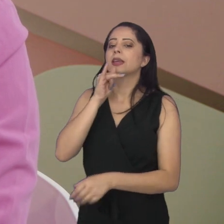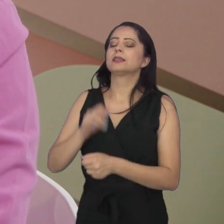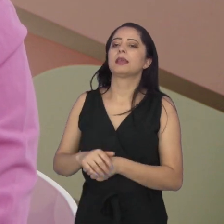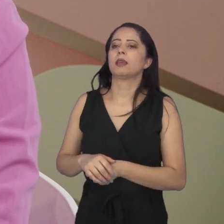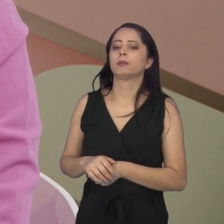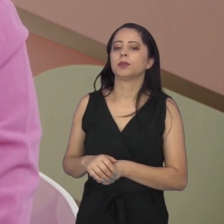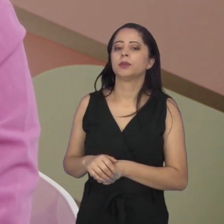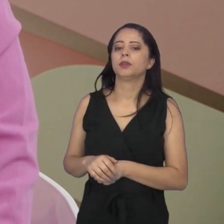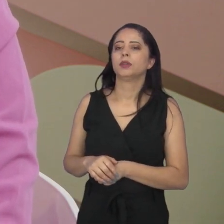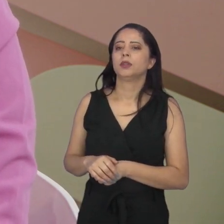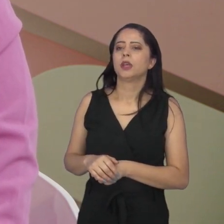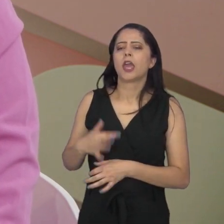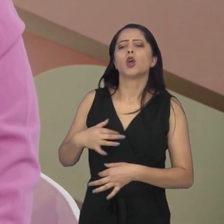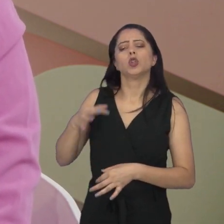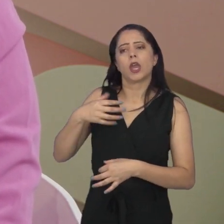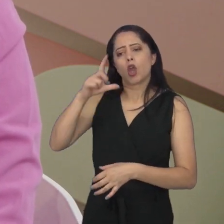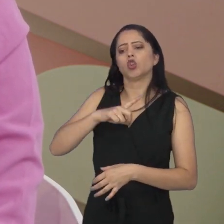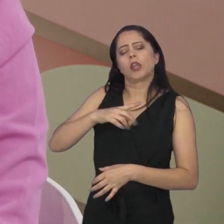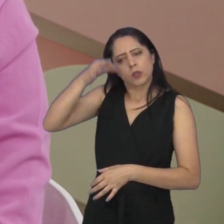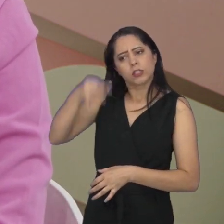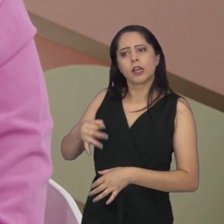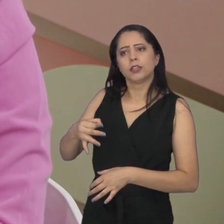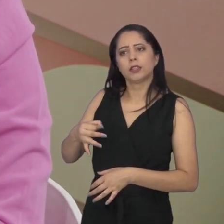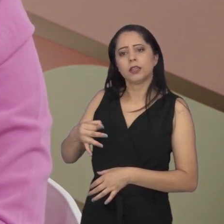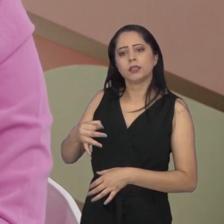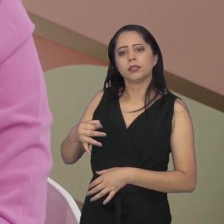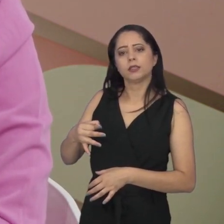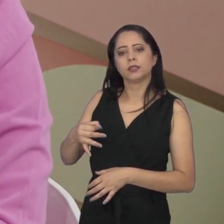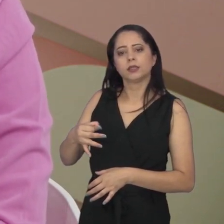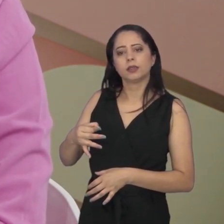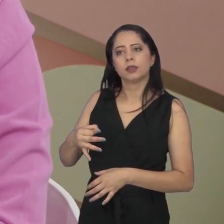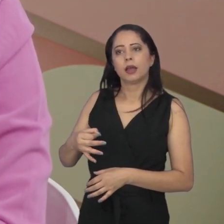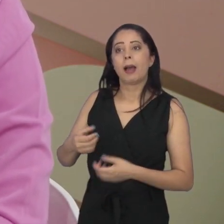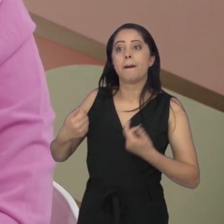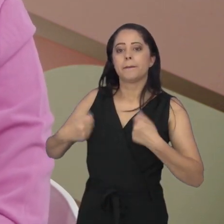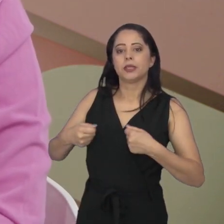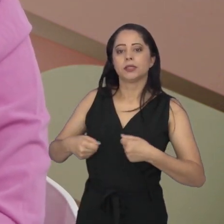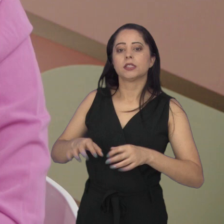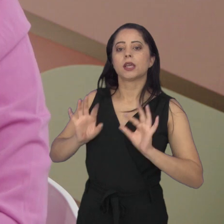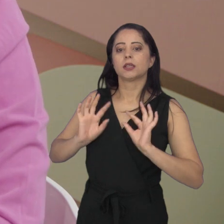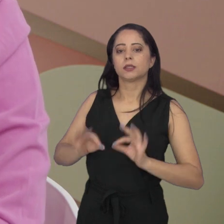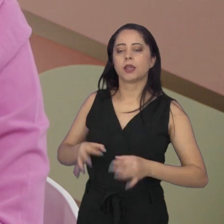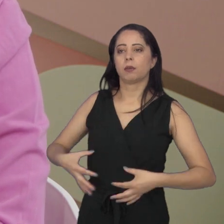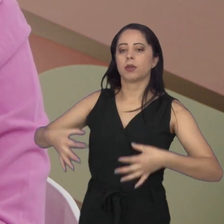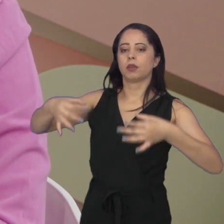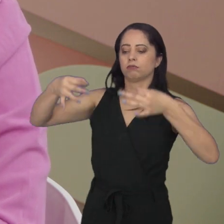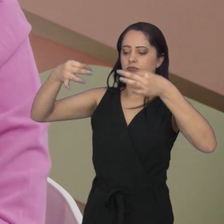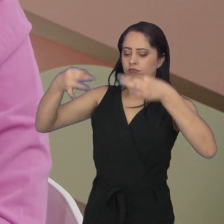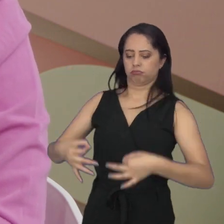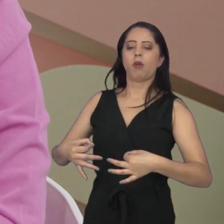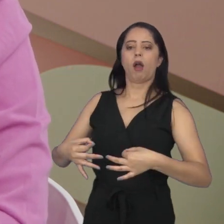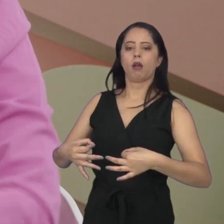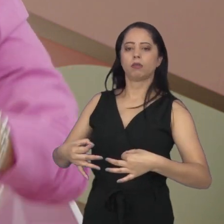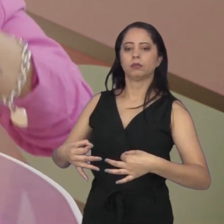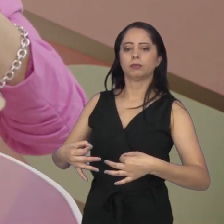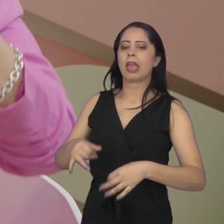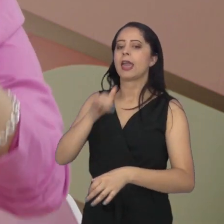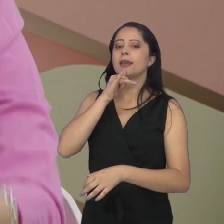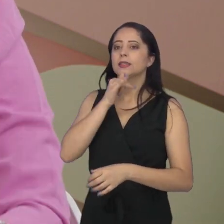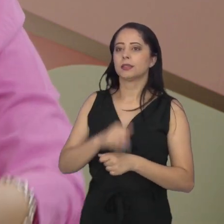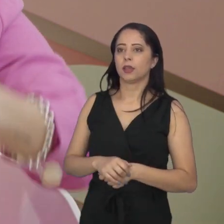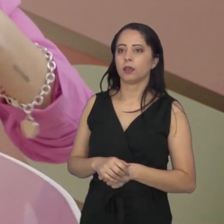que você tem certeza e você quer dar ênfase, sempre de cima para baixo e com a mão rígida. Então, por exemplo,